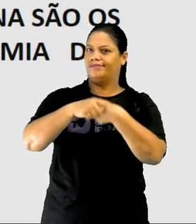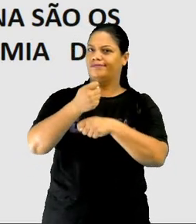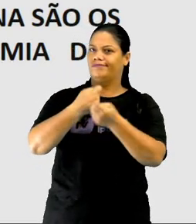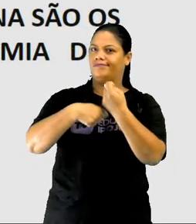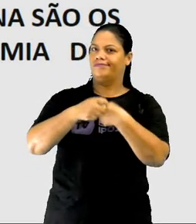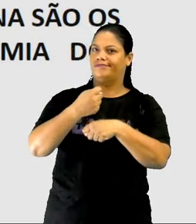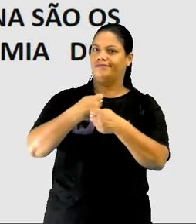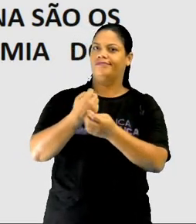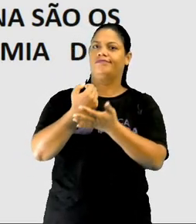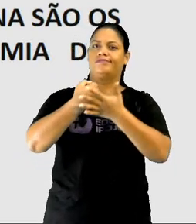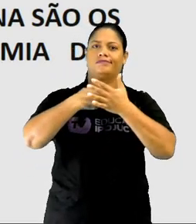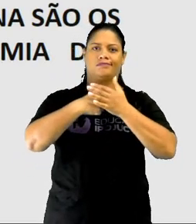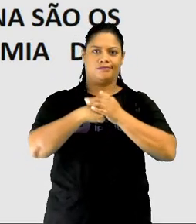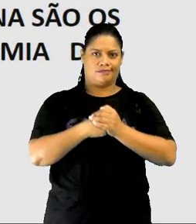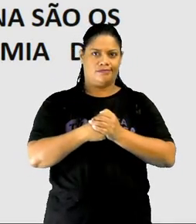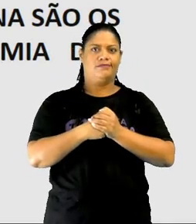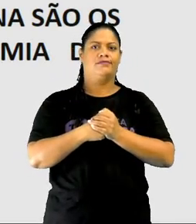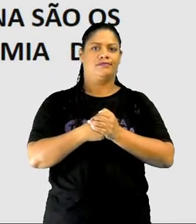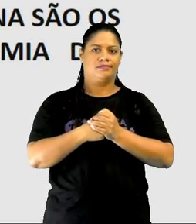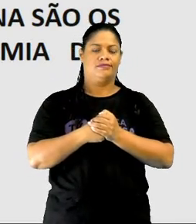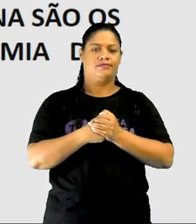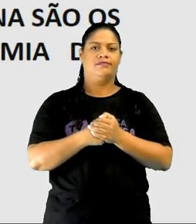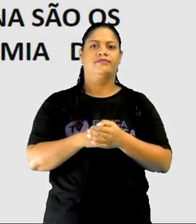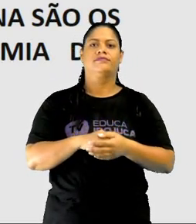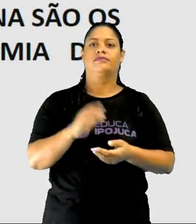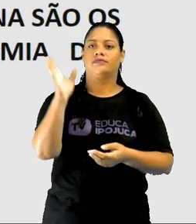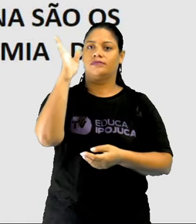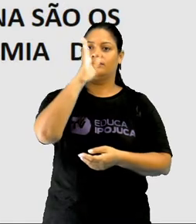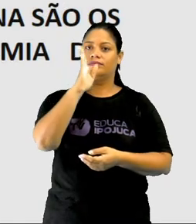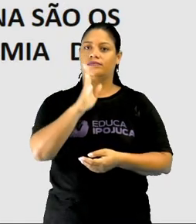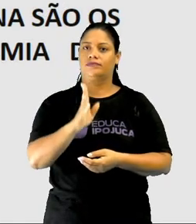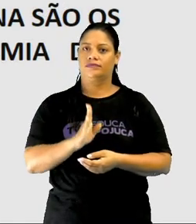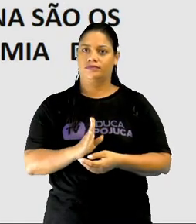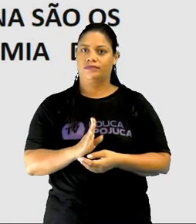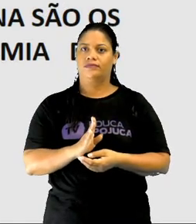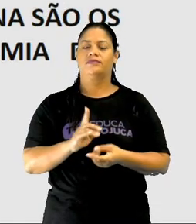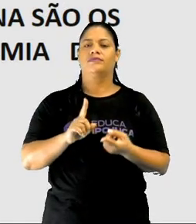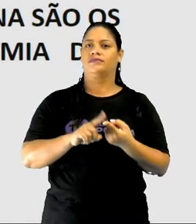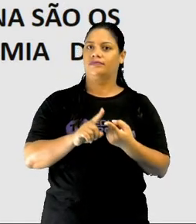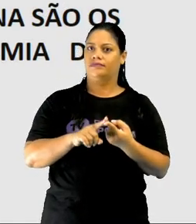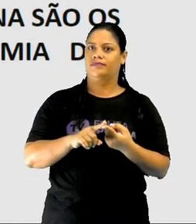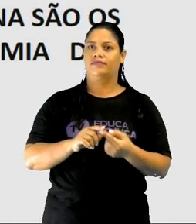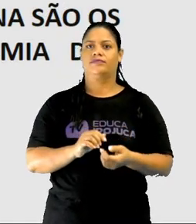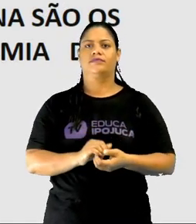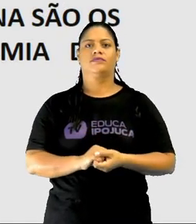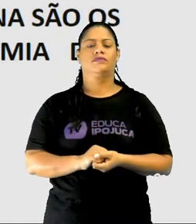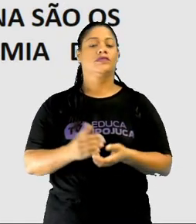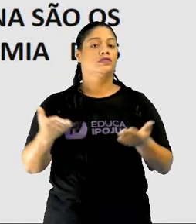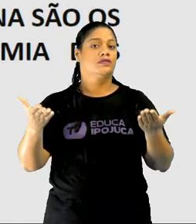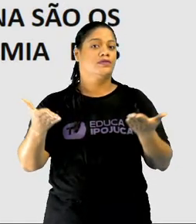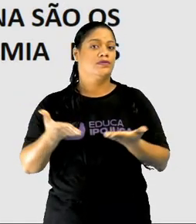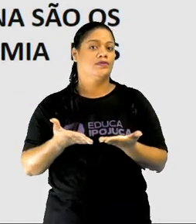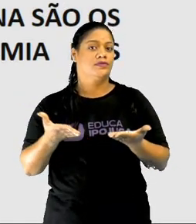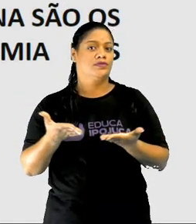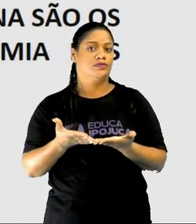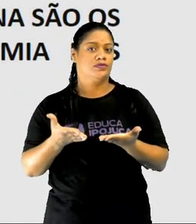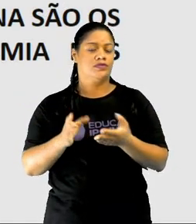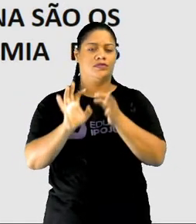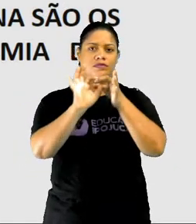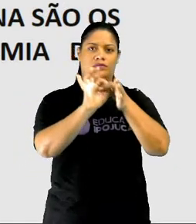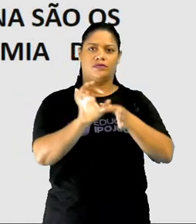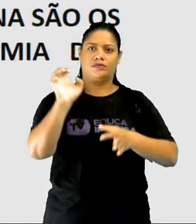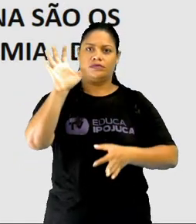das investidas nas colônias. O Brasil foi um caso desse. Atualmente, a União